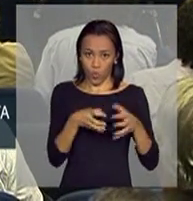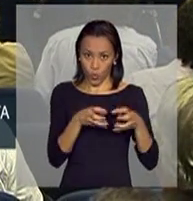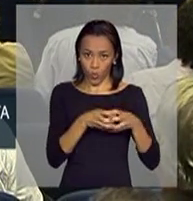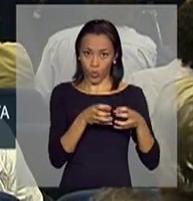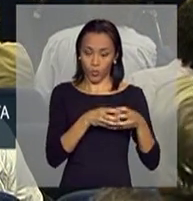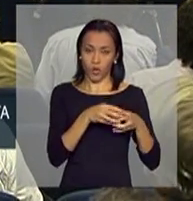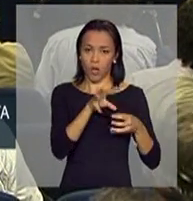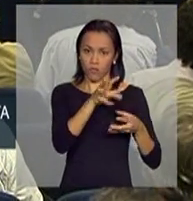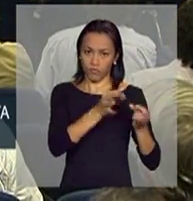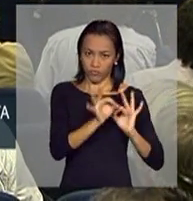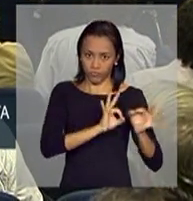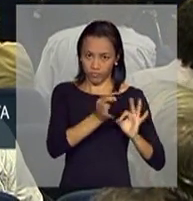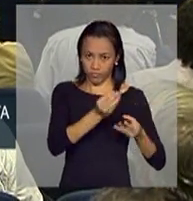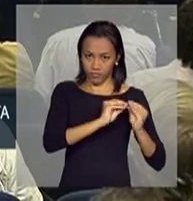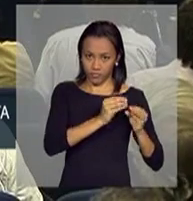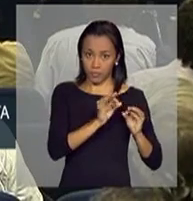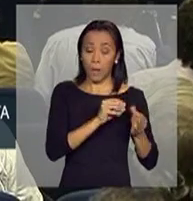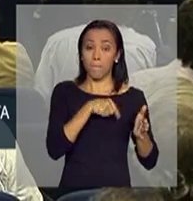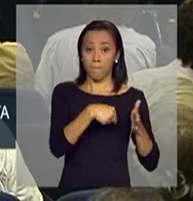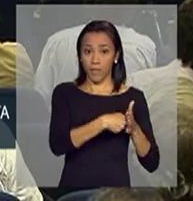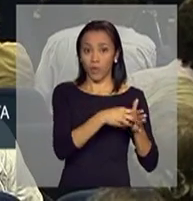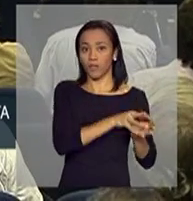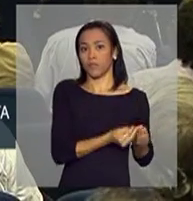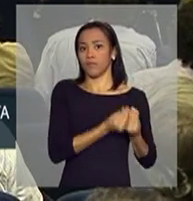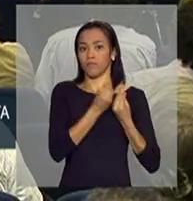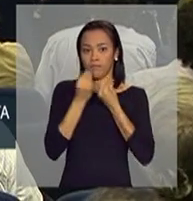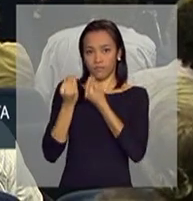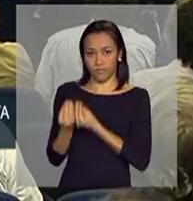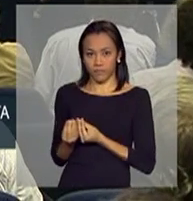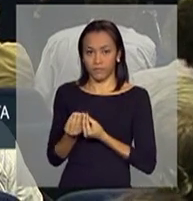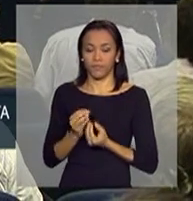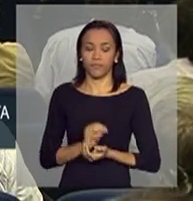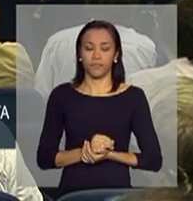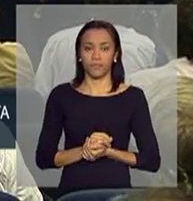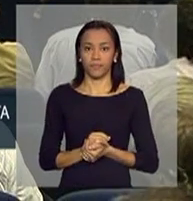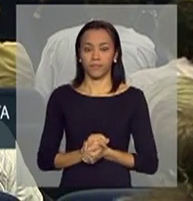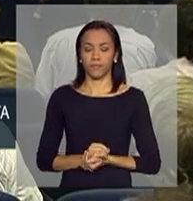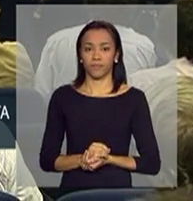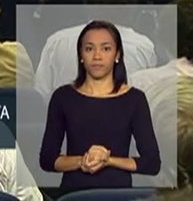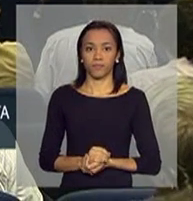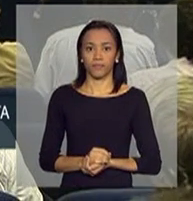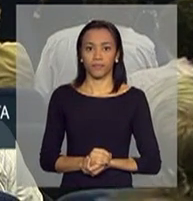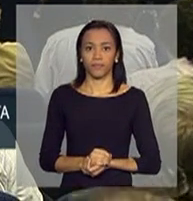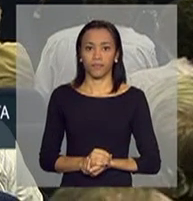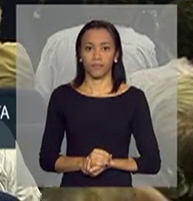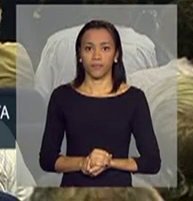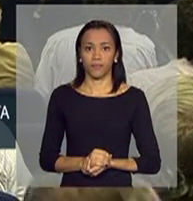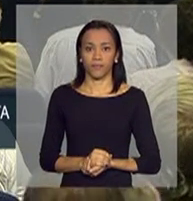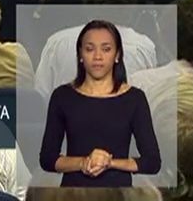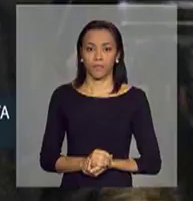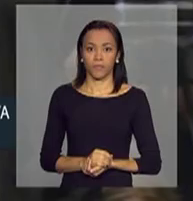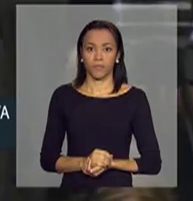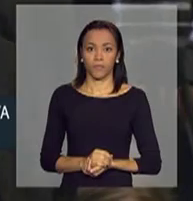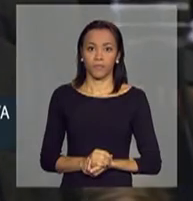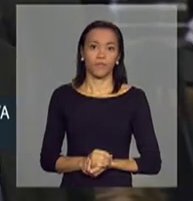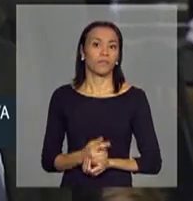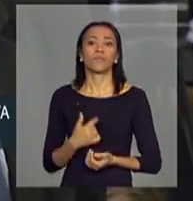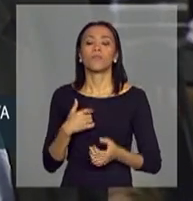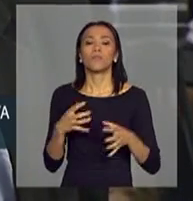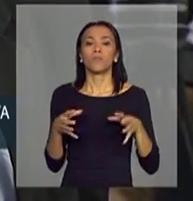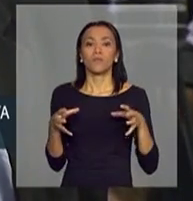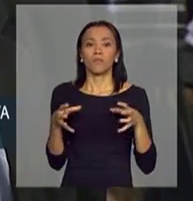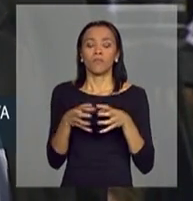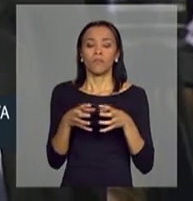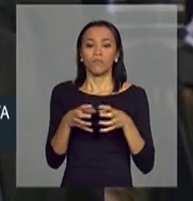transferirá a professora Heloísa. Bom dia a todos. Pessoas aqui presentes, comissionados da